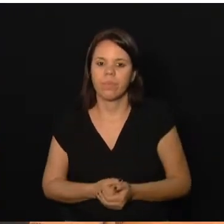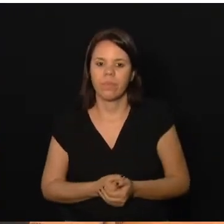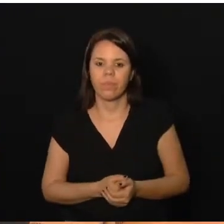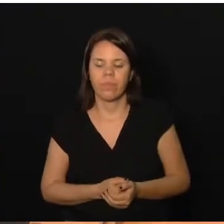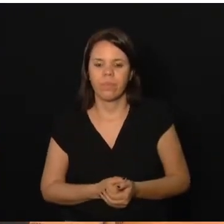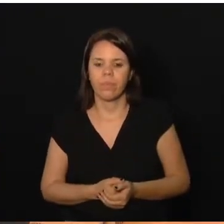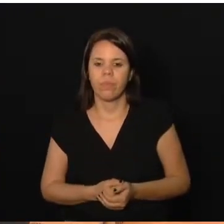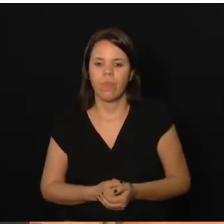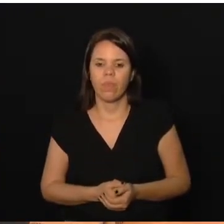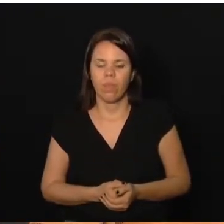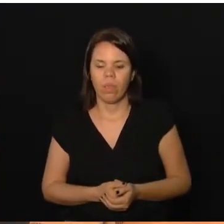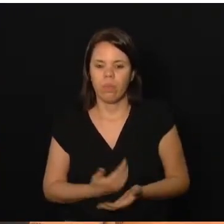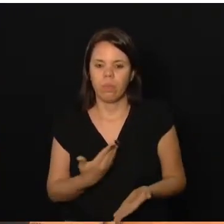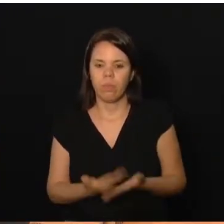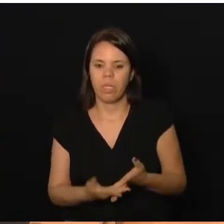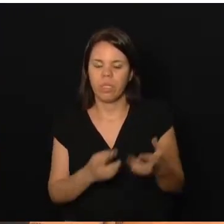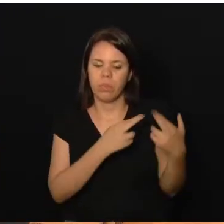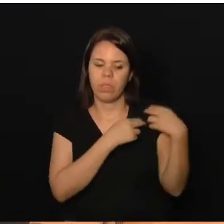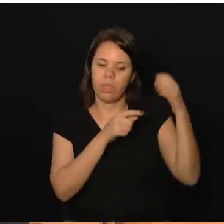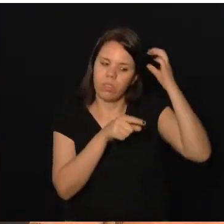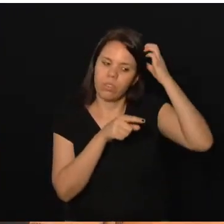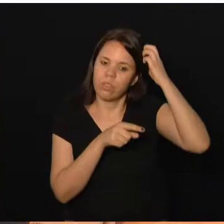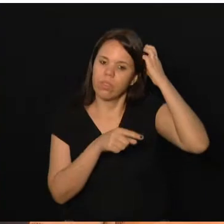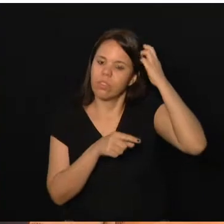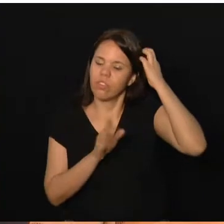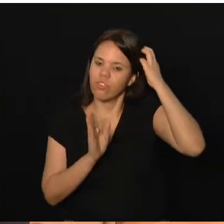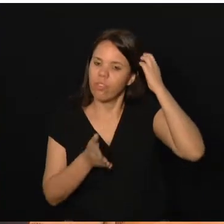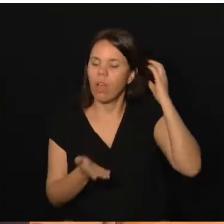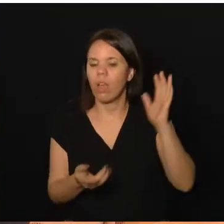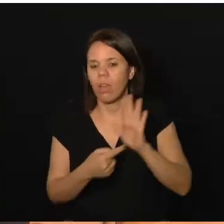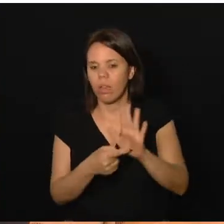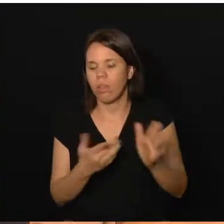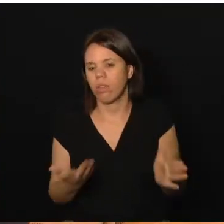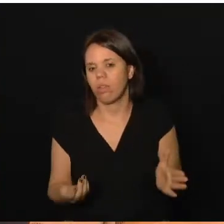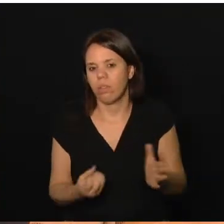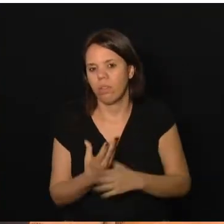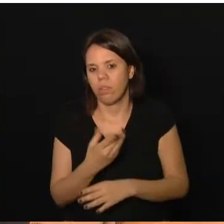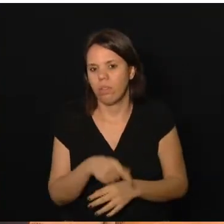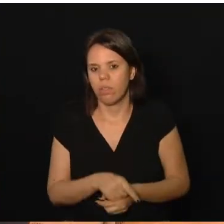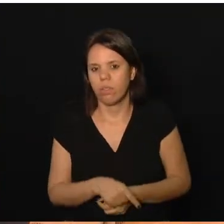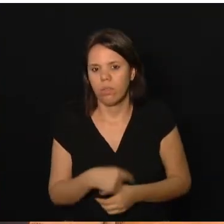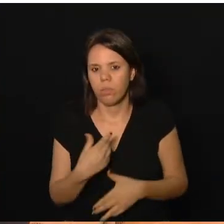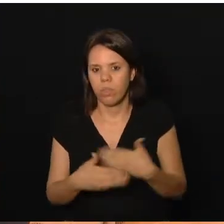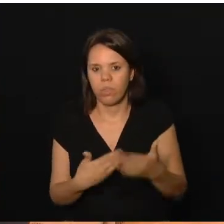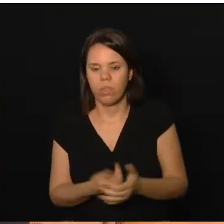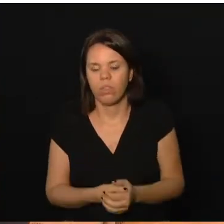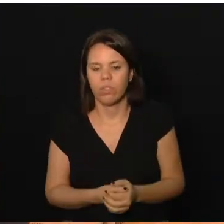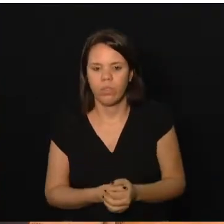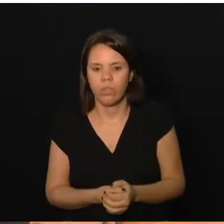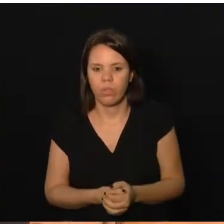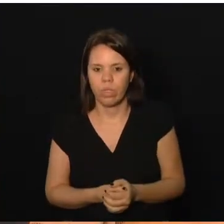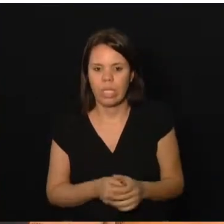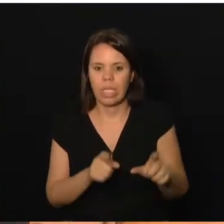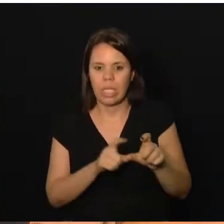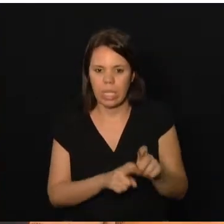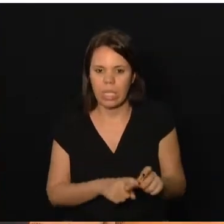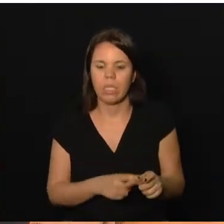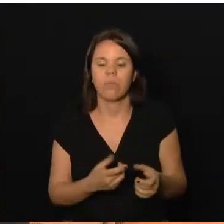perda das suas responsabilidades, já é um indício de que está o desenvolvimento do processo de dependência